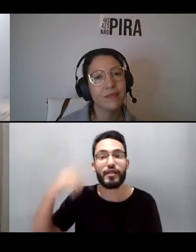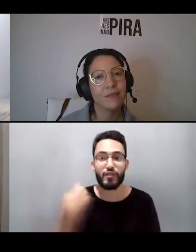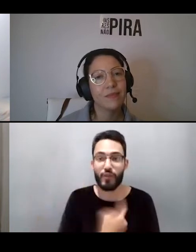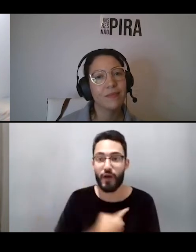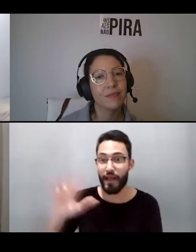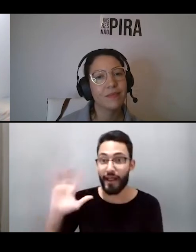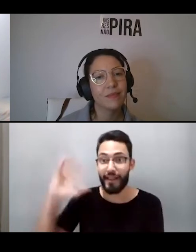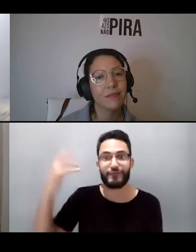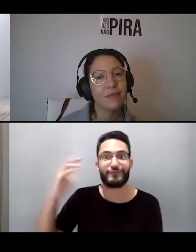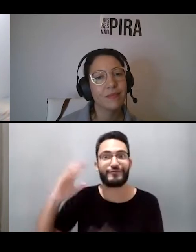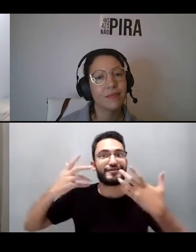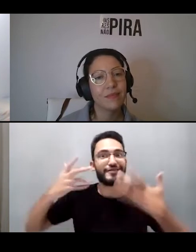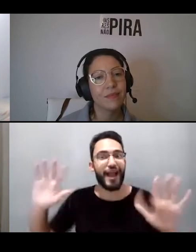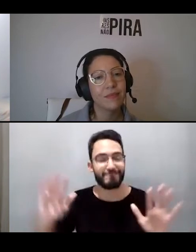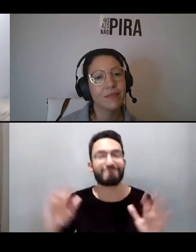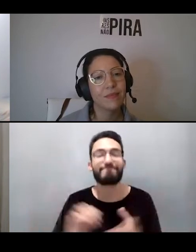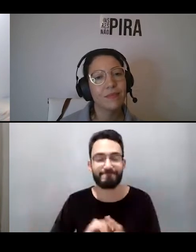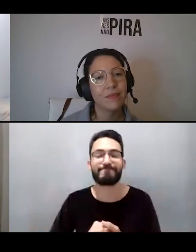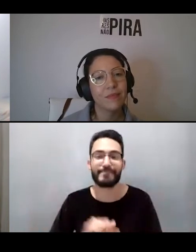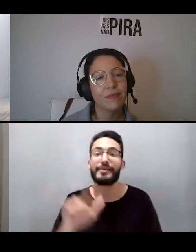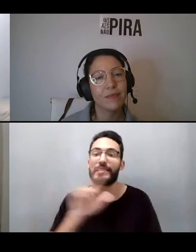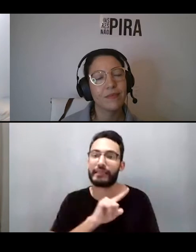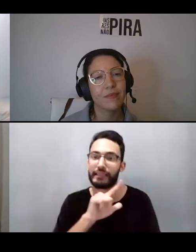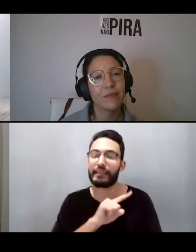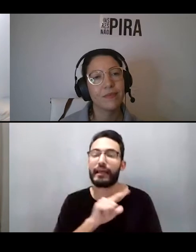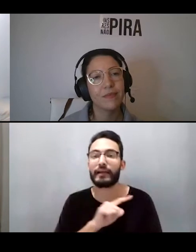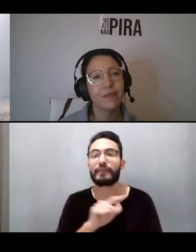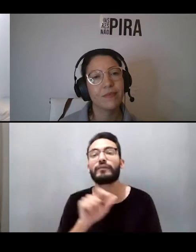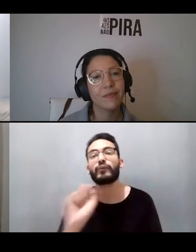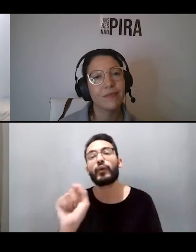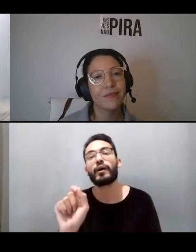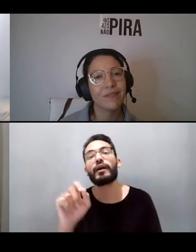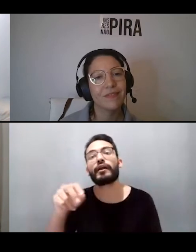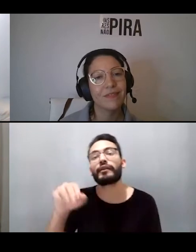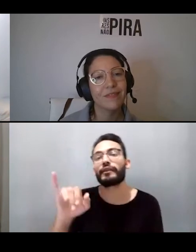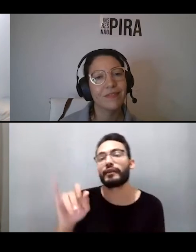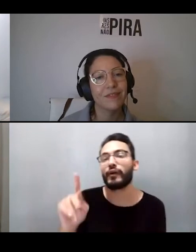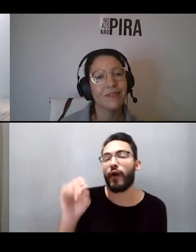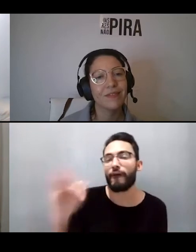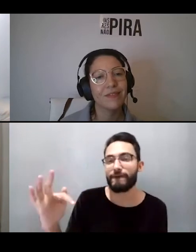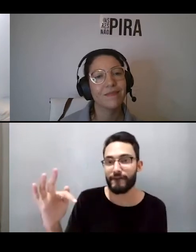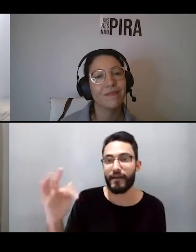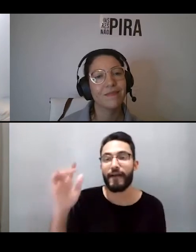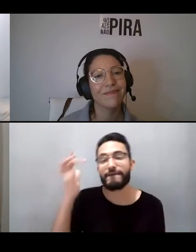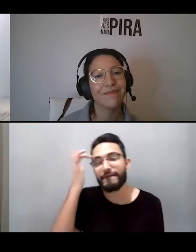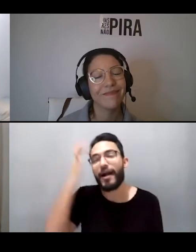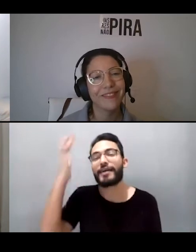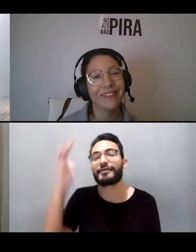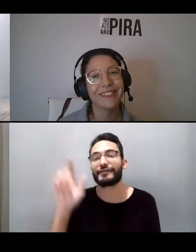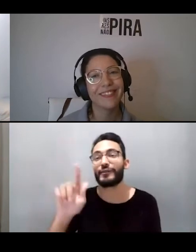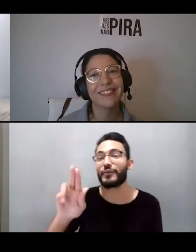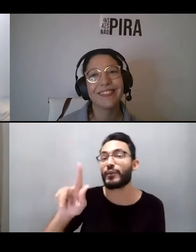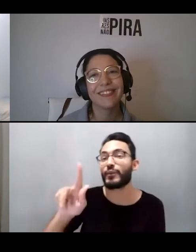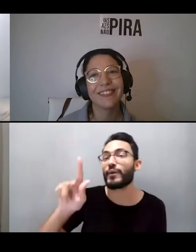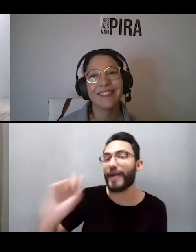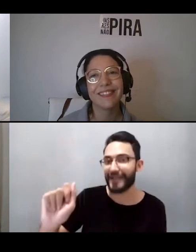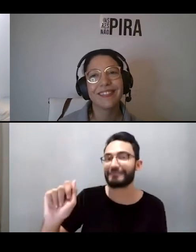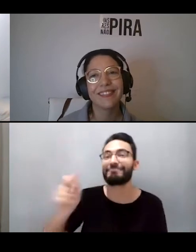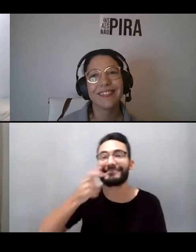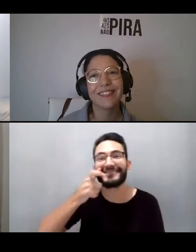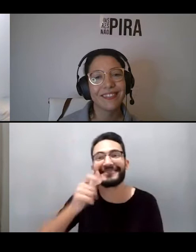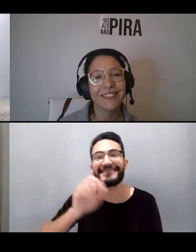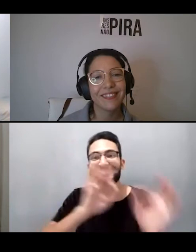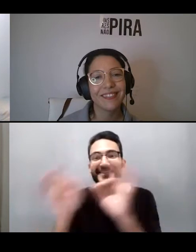né? Então, a gente tem aqui os Linkoffs de facilitação, que o Guga, que está aqui com a gente assistindo, que é o cara